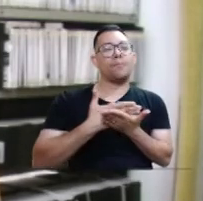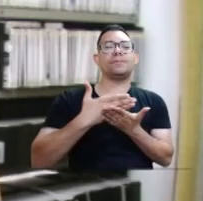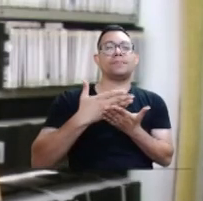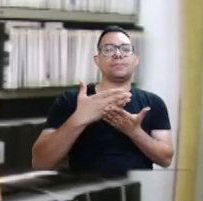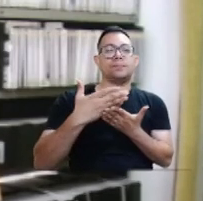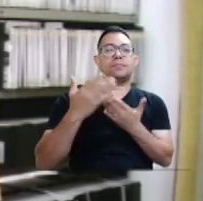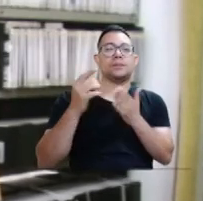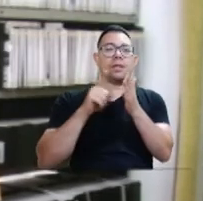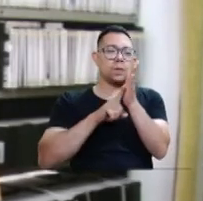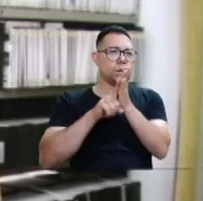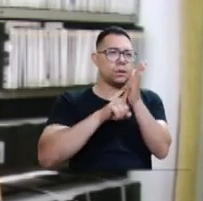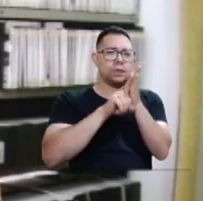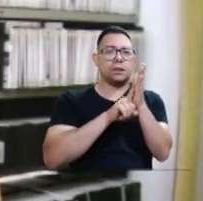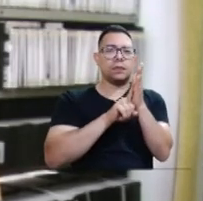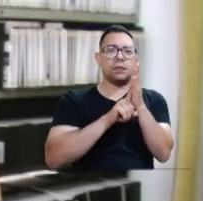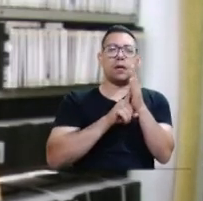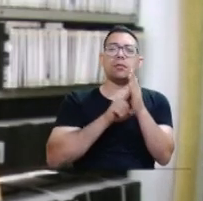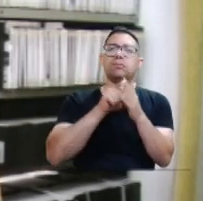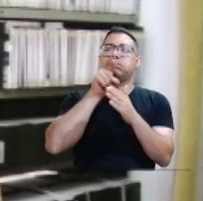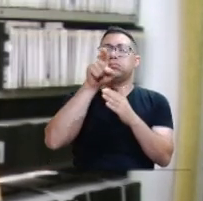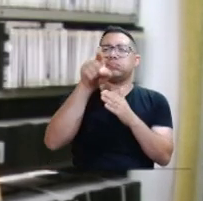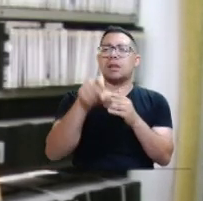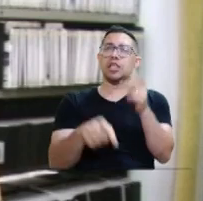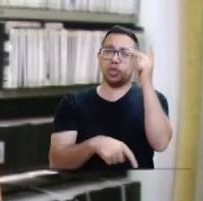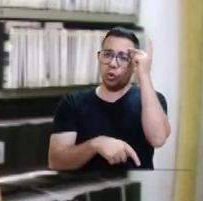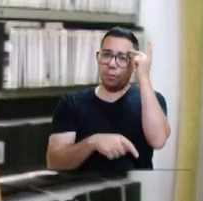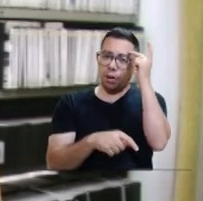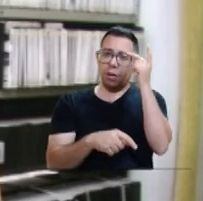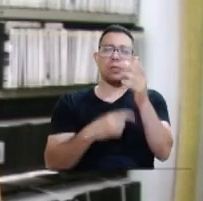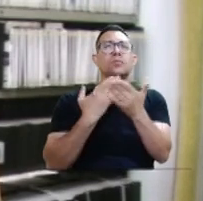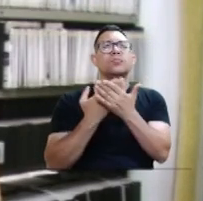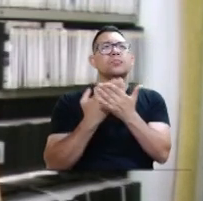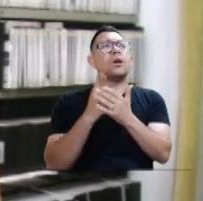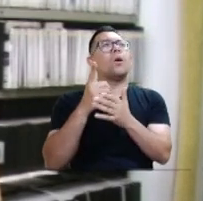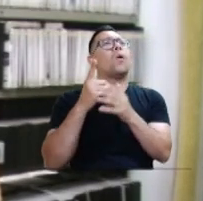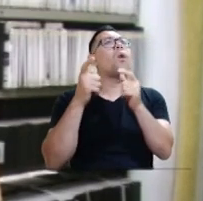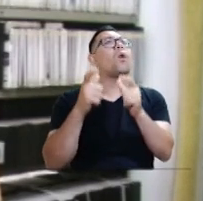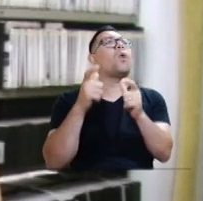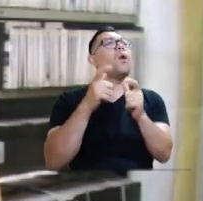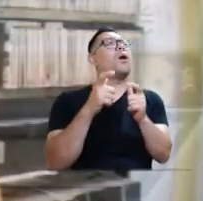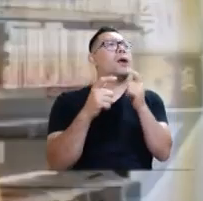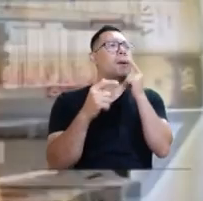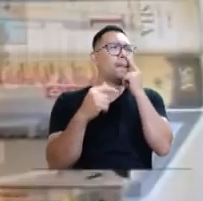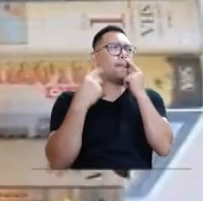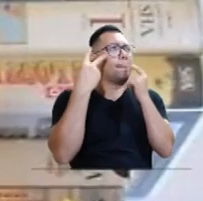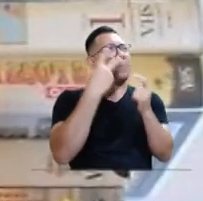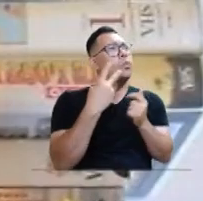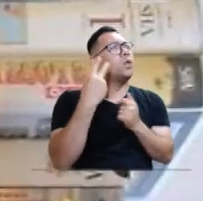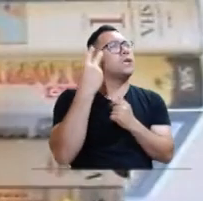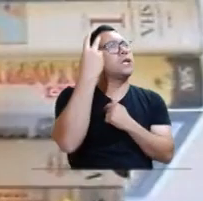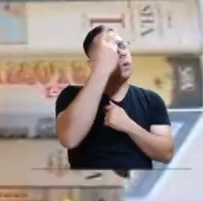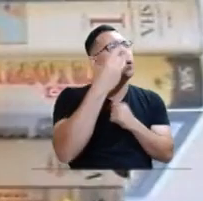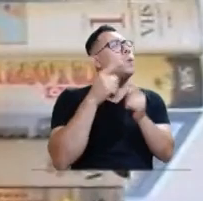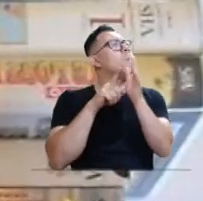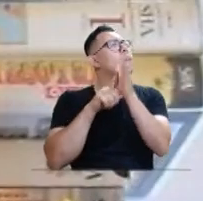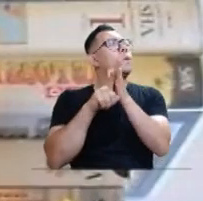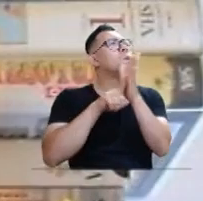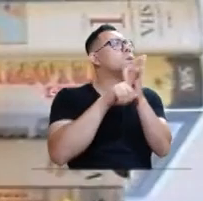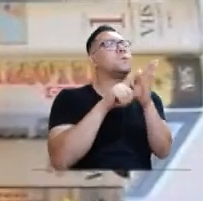comecei assim, né? Eu fazia pesquisa lá em São Paulo, dos lugares que vendia filmes. Às vezes eu ficava 2, 3 horas